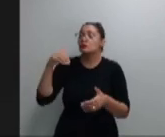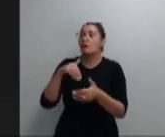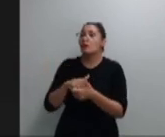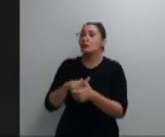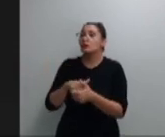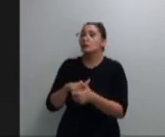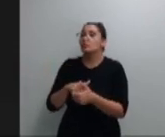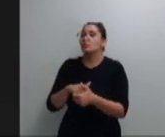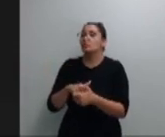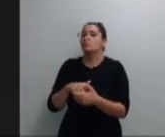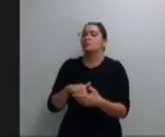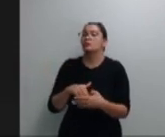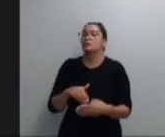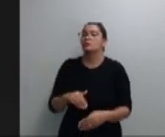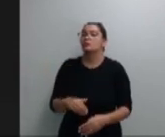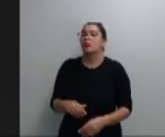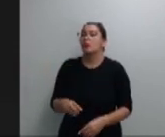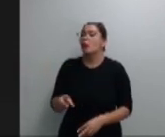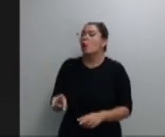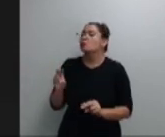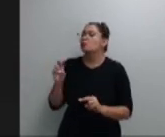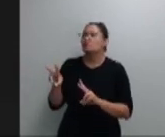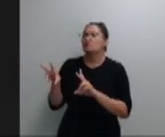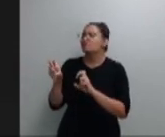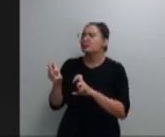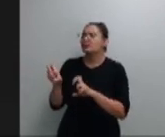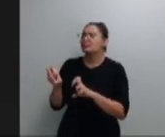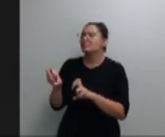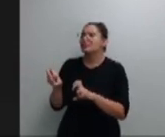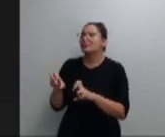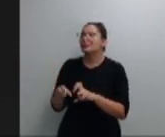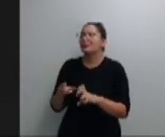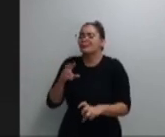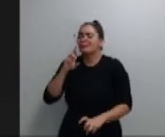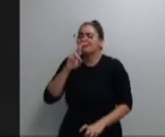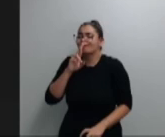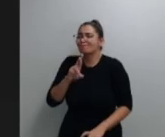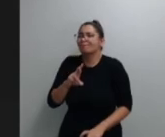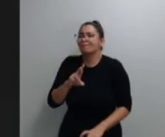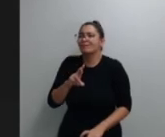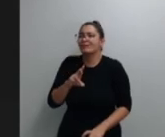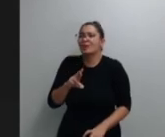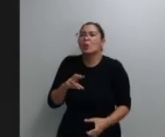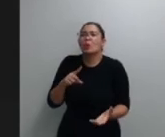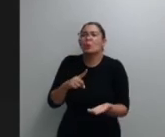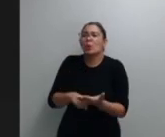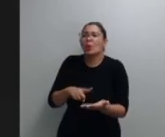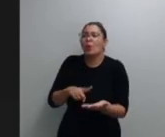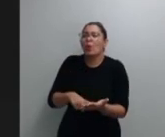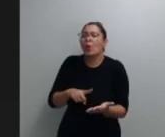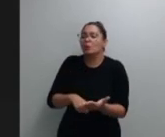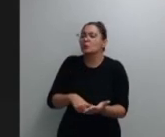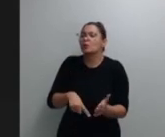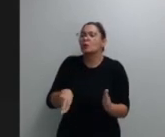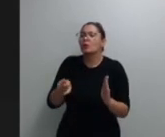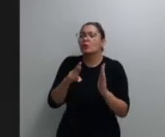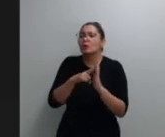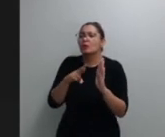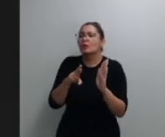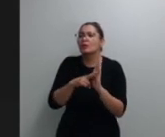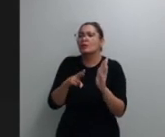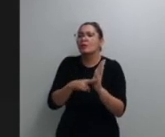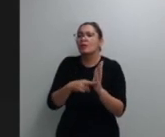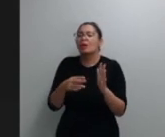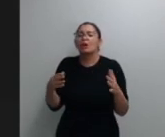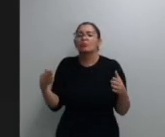adicionado noturno e salubridade eu tenho a impressão que essa decisão que está de acordo com as justiças do nosso tribunal está conflitando com a do